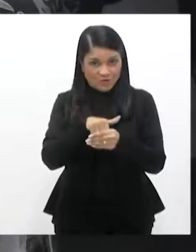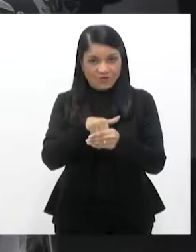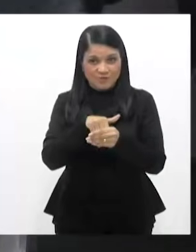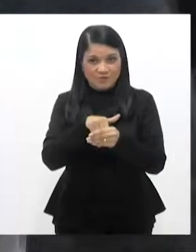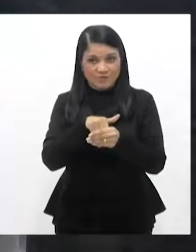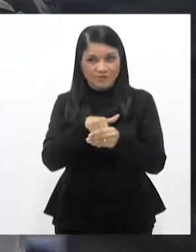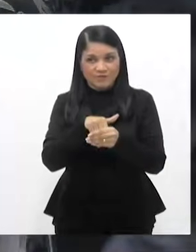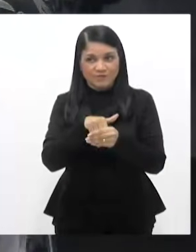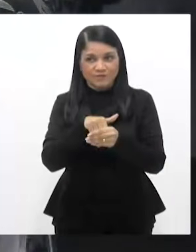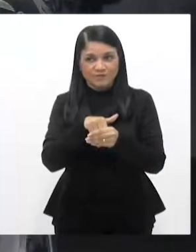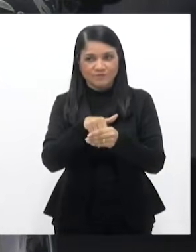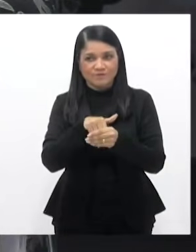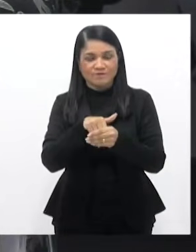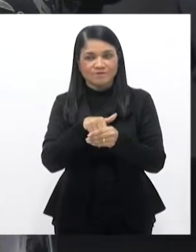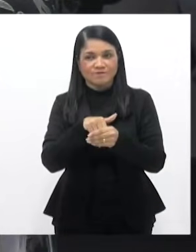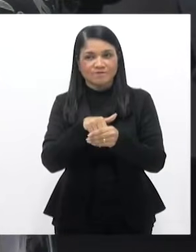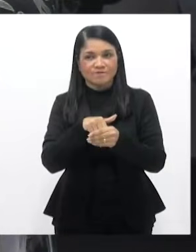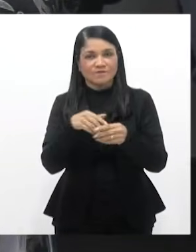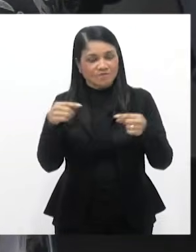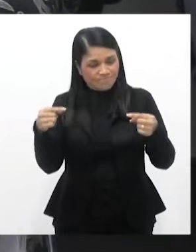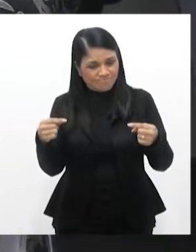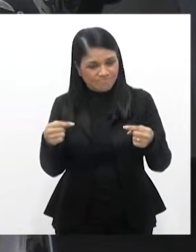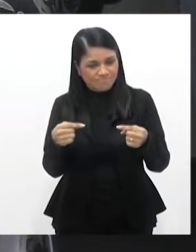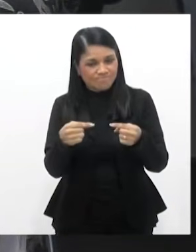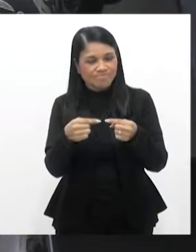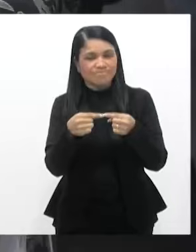é pela